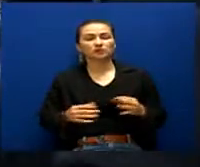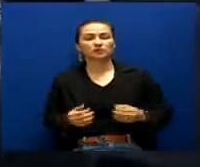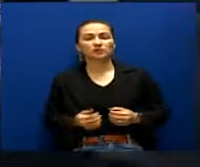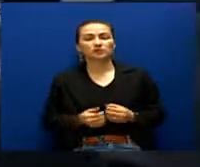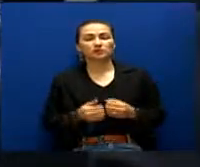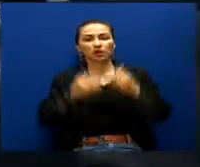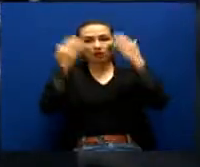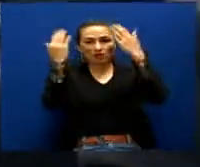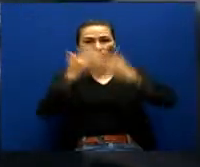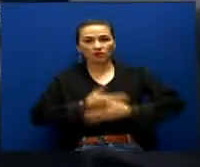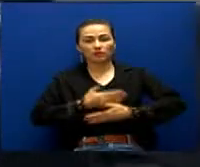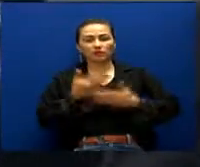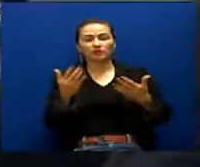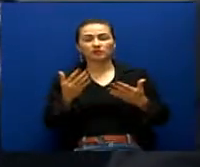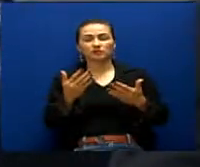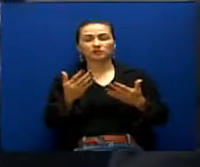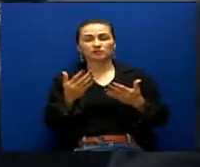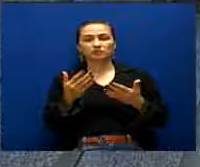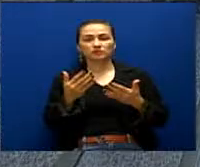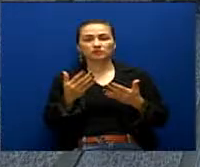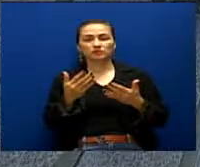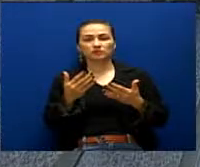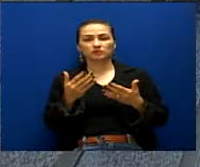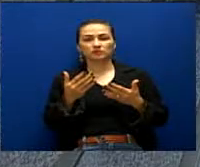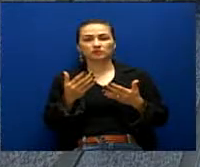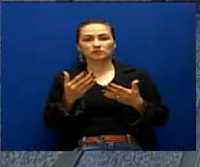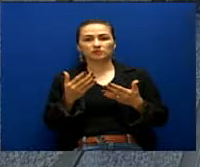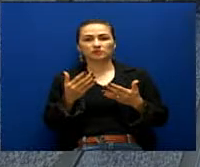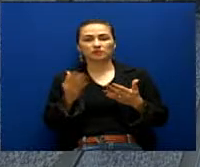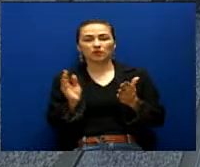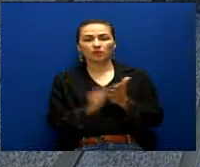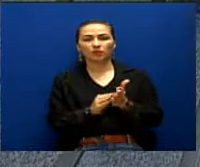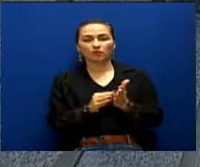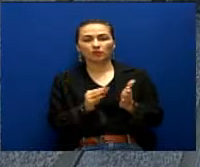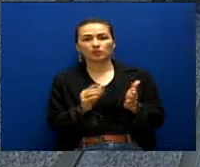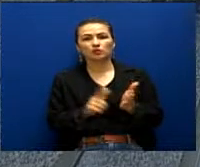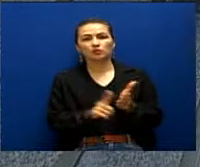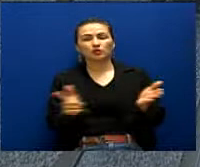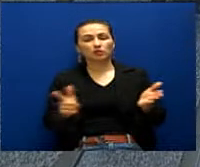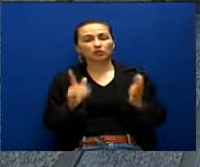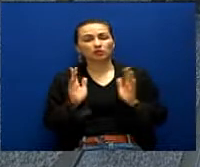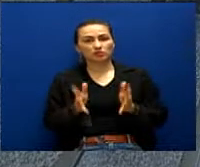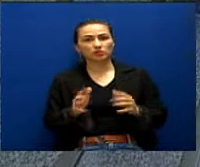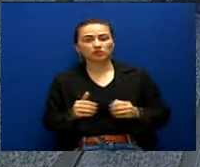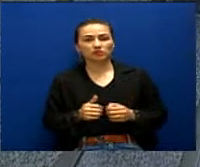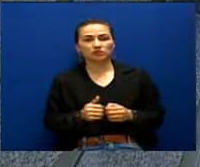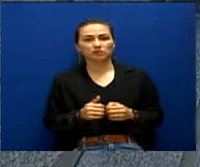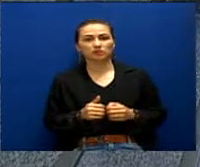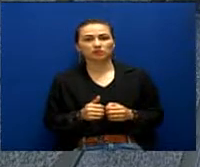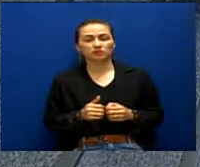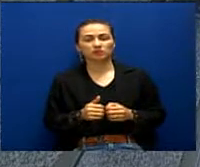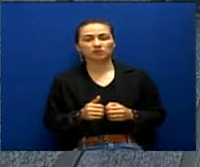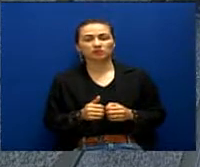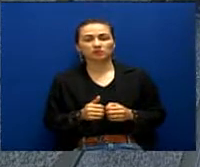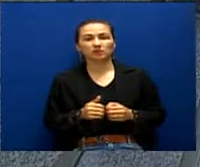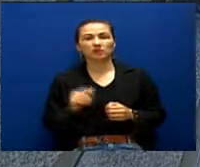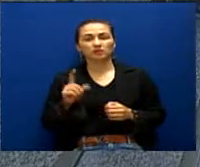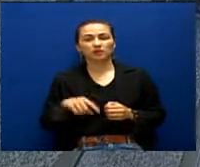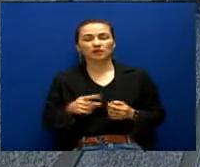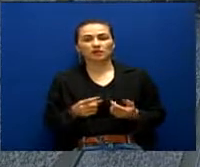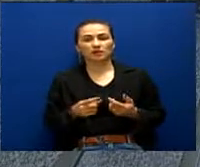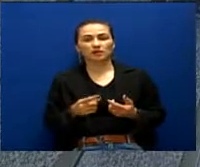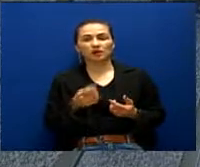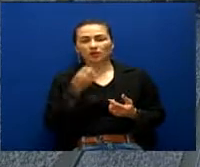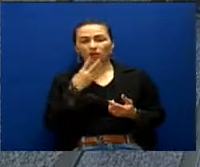todos vereadora os Cíntia, convênios. Vereadora Cíntia e vereadora Fernanda, é que a questão da discussão agora é o parecer, não o mérito. O mérito